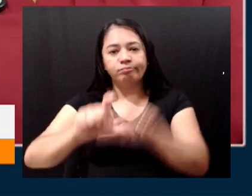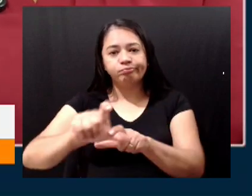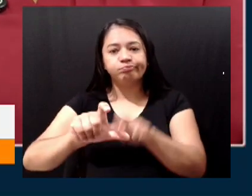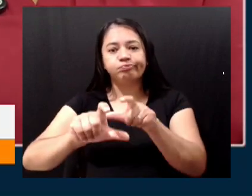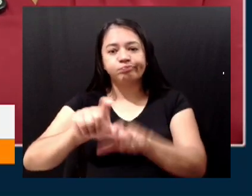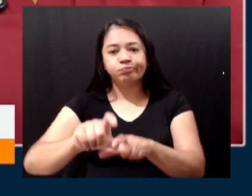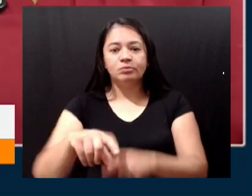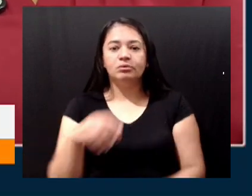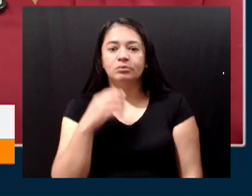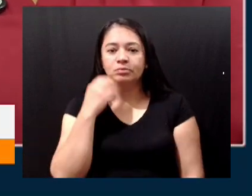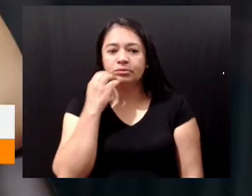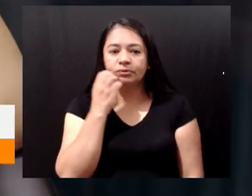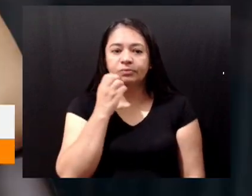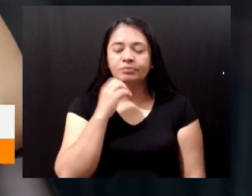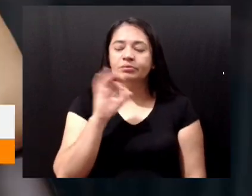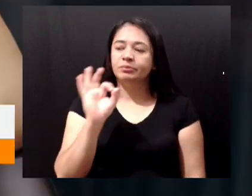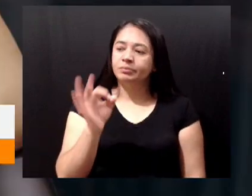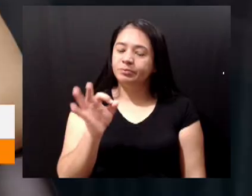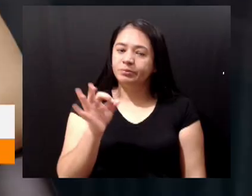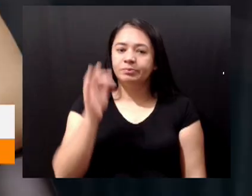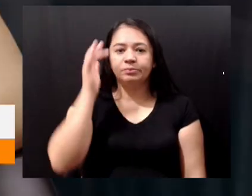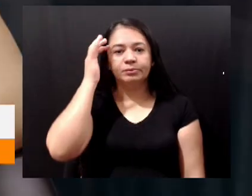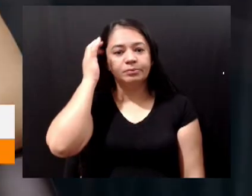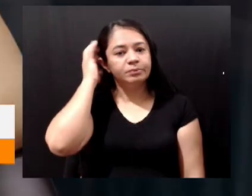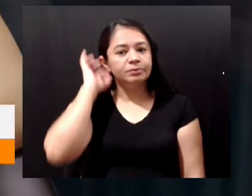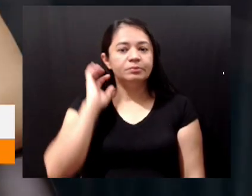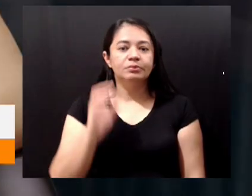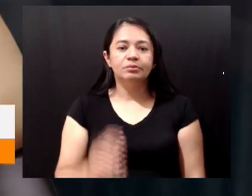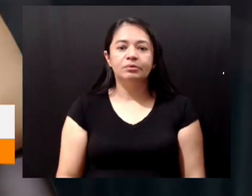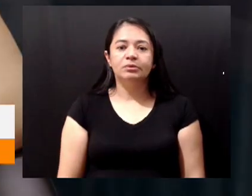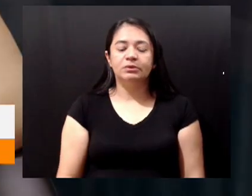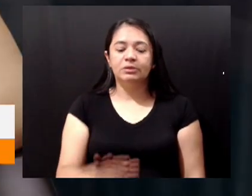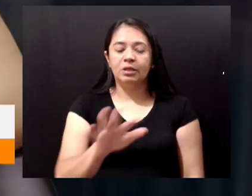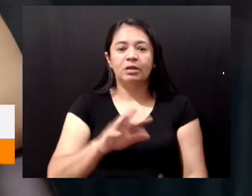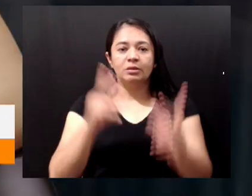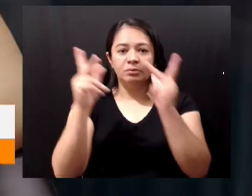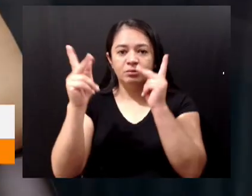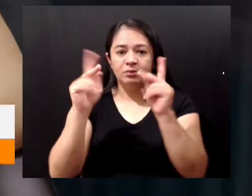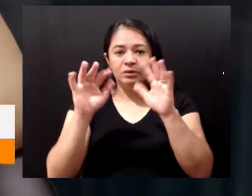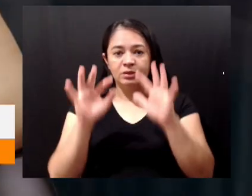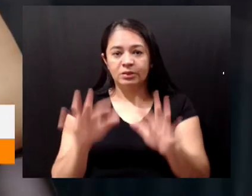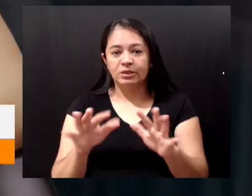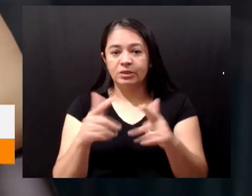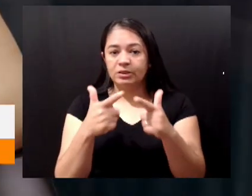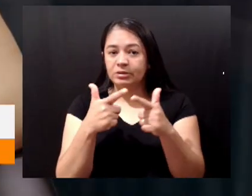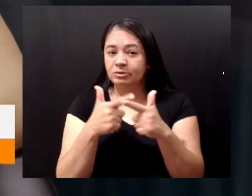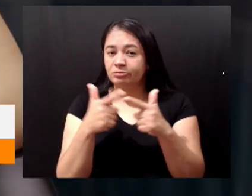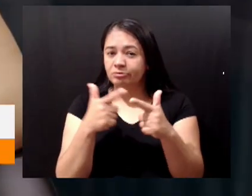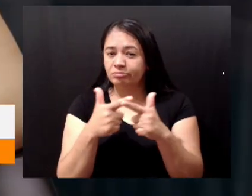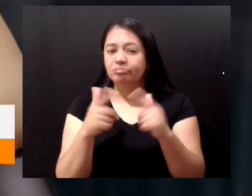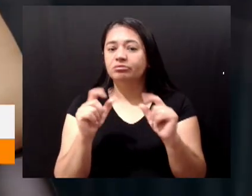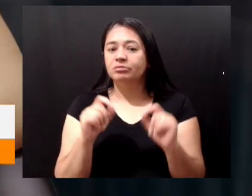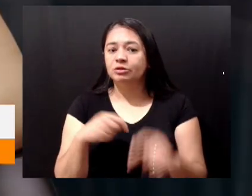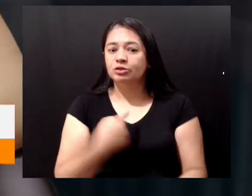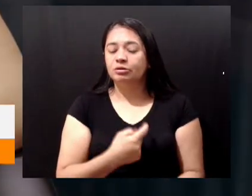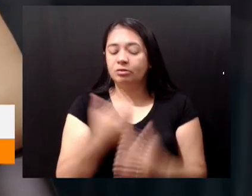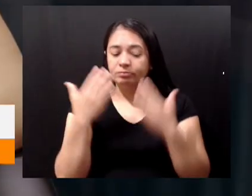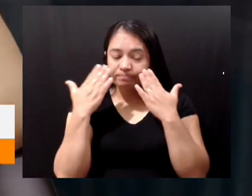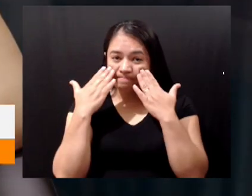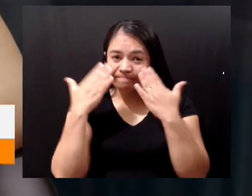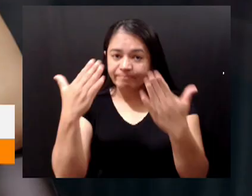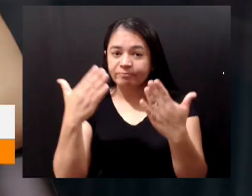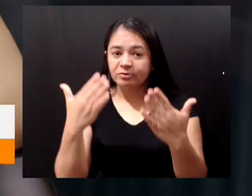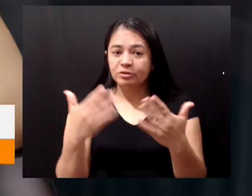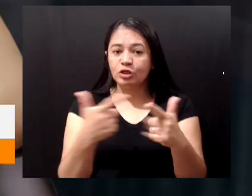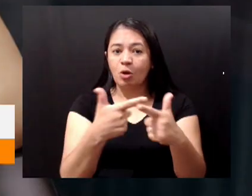Com certeza. Na verdade, na psiquiatria, esse é um grande ponto que nós enfrentamos aí de problema no